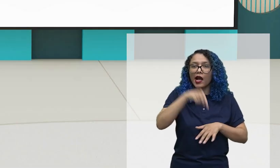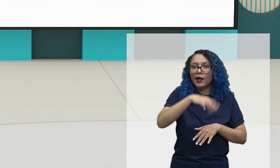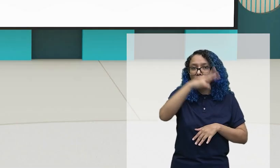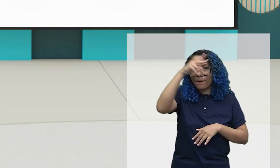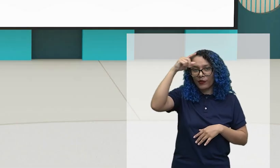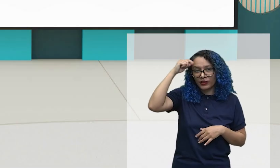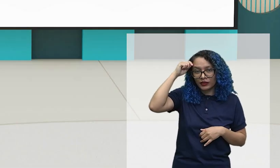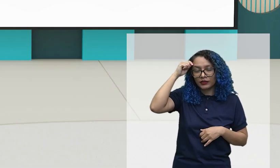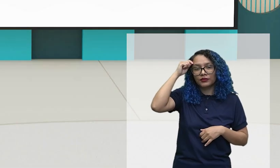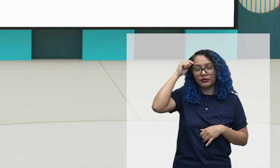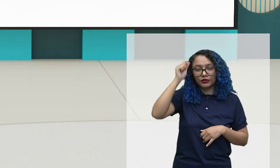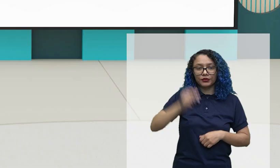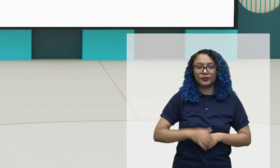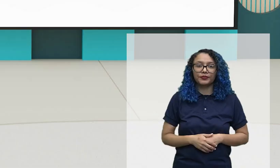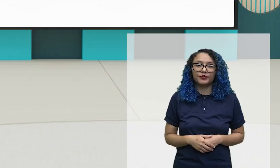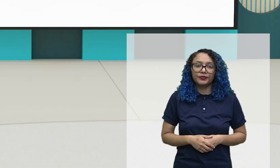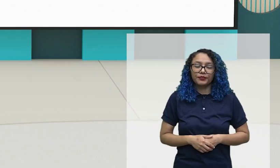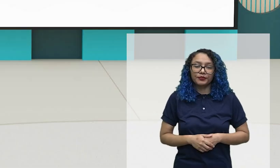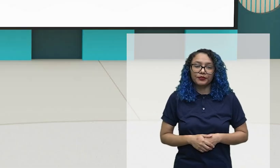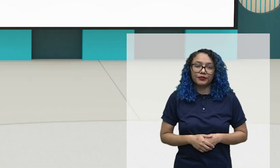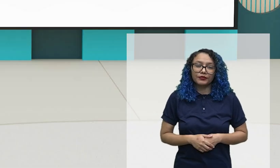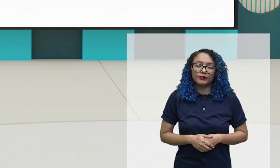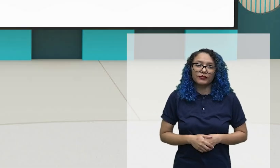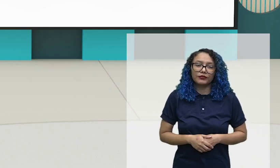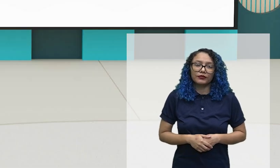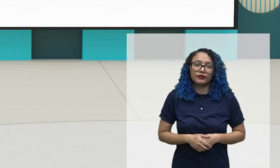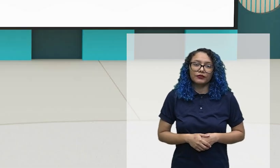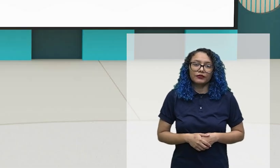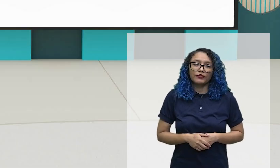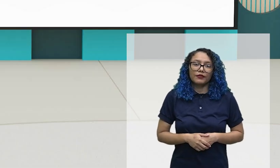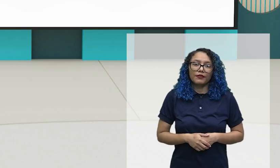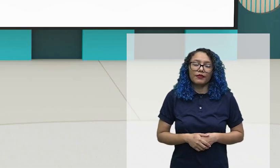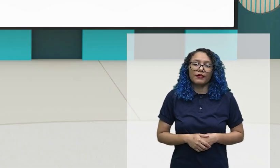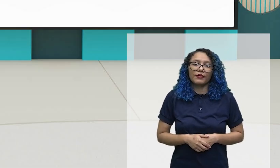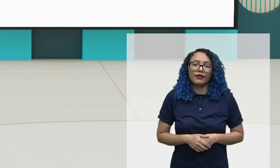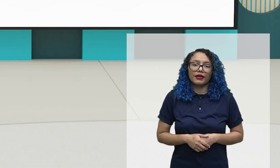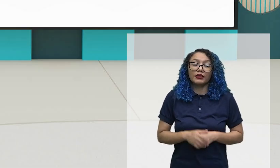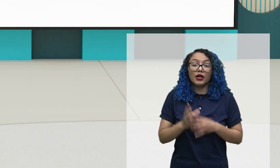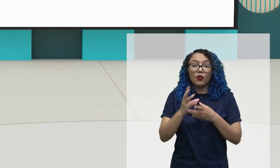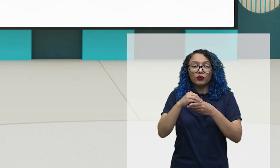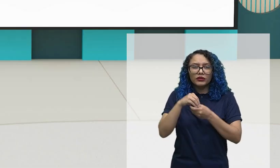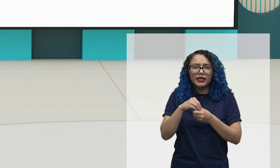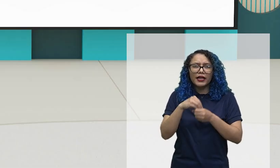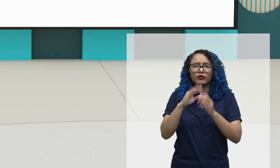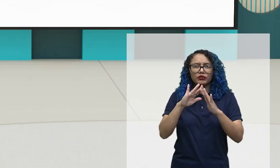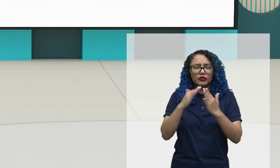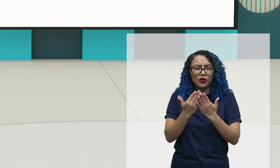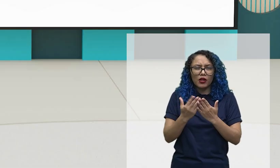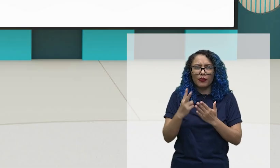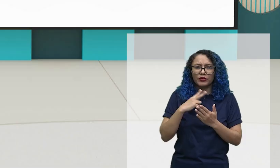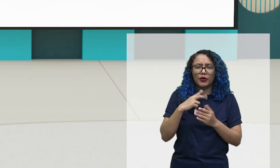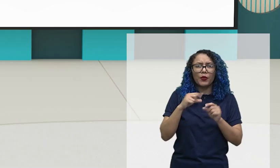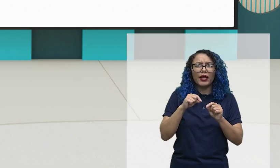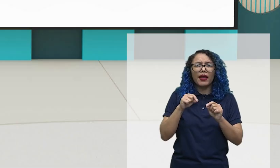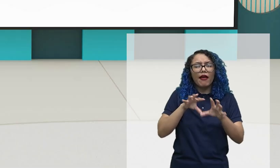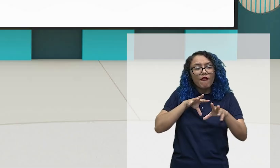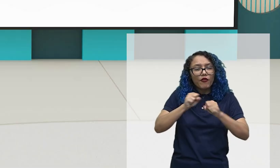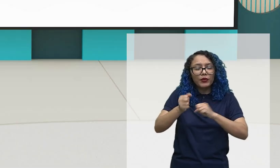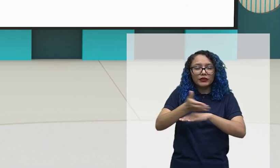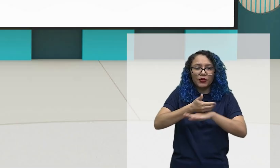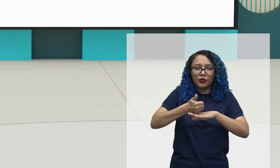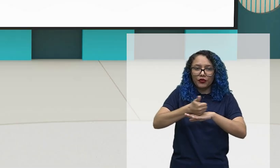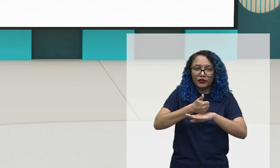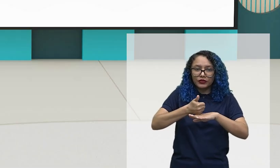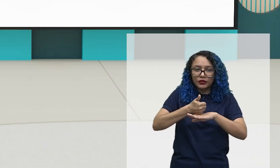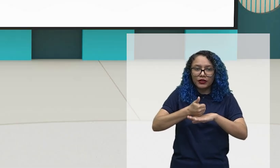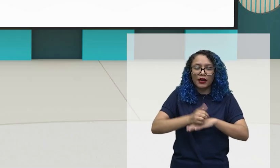do circo aqui em Manaus. Quando a gente fala de entender isso dentro de uma escola privada, já vai ser uma formação